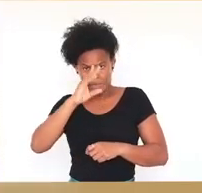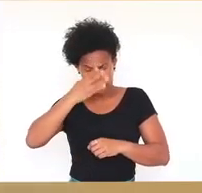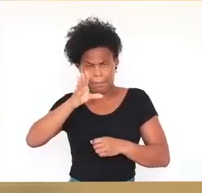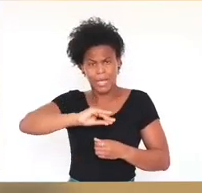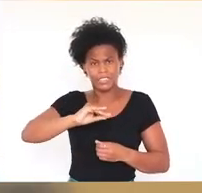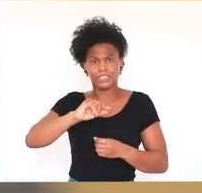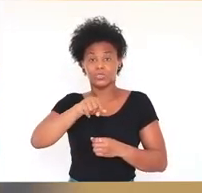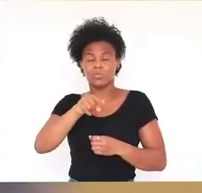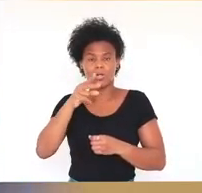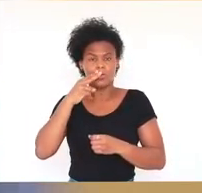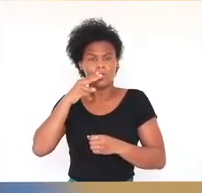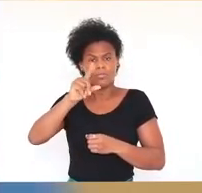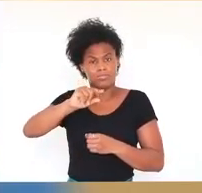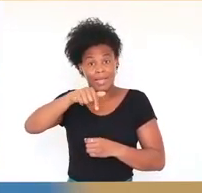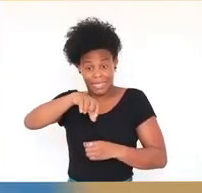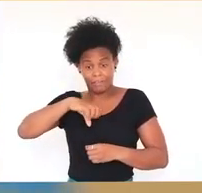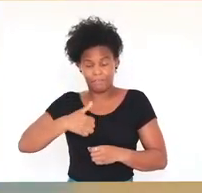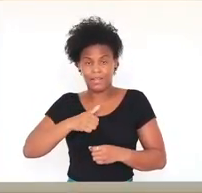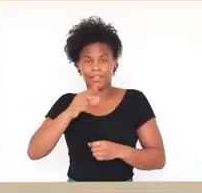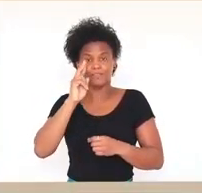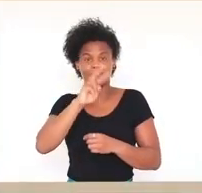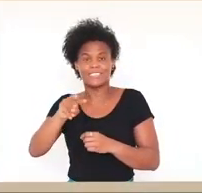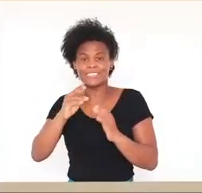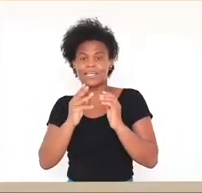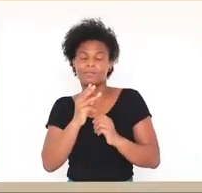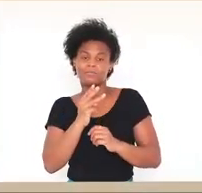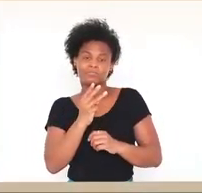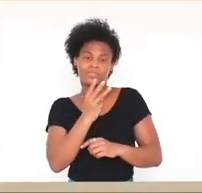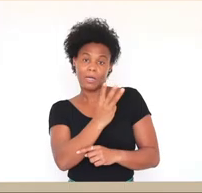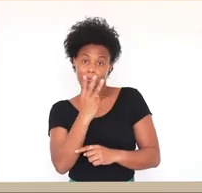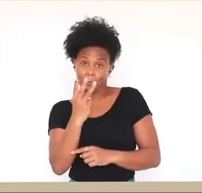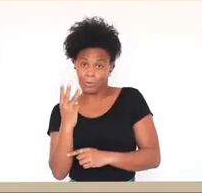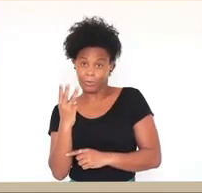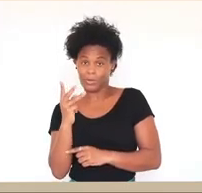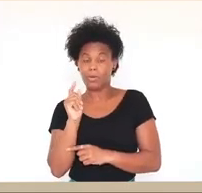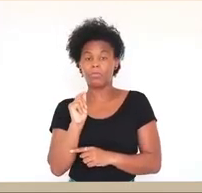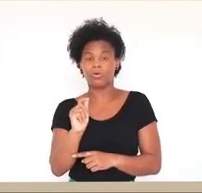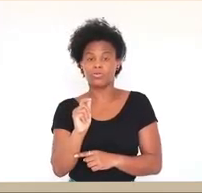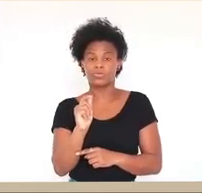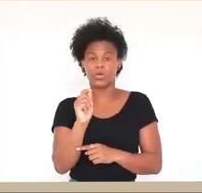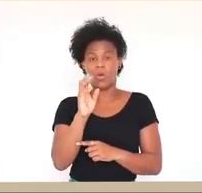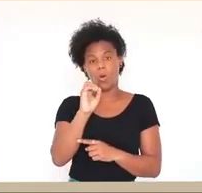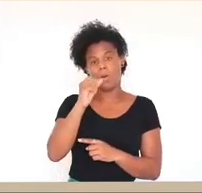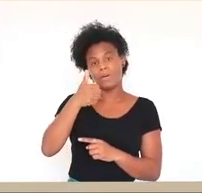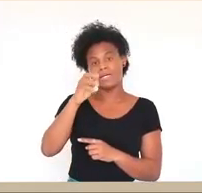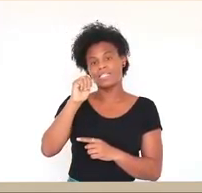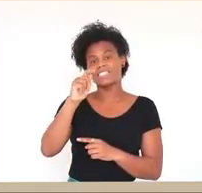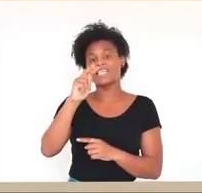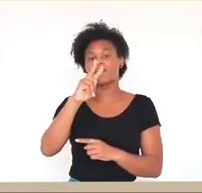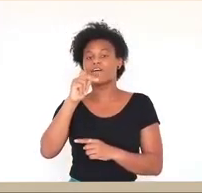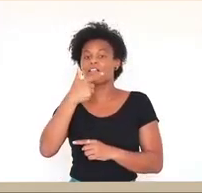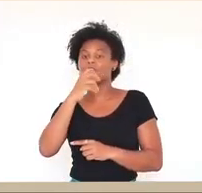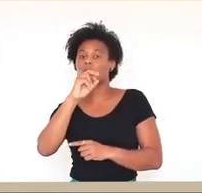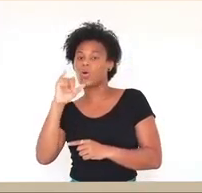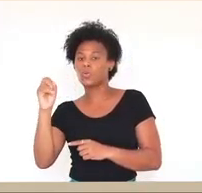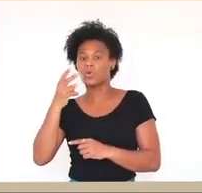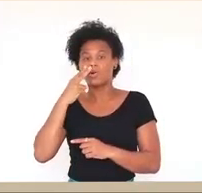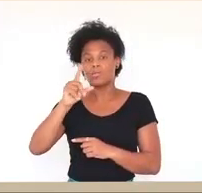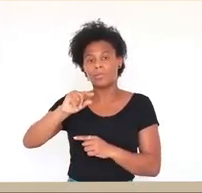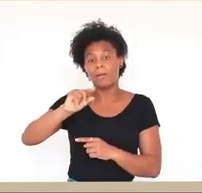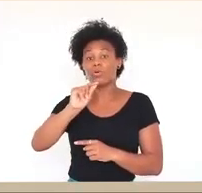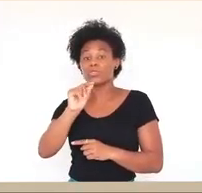Para saber mais sobre o tabagismo em Cabo Verde, visite o site www.observatóriotabaco